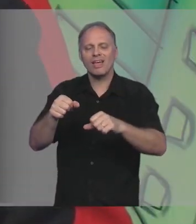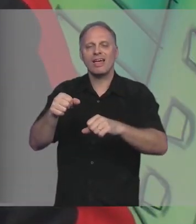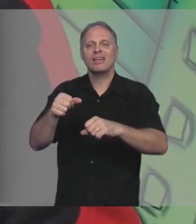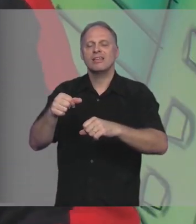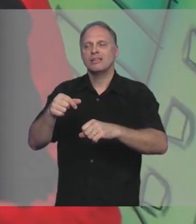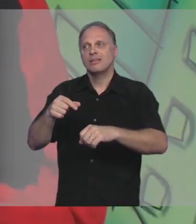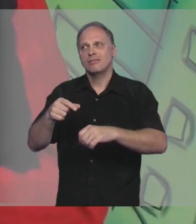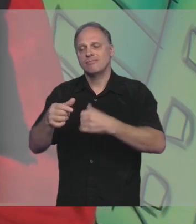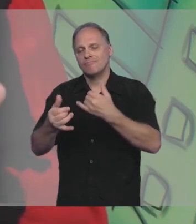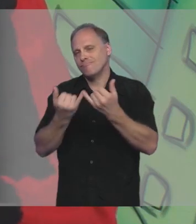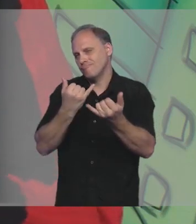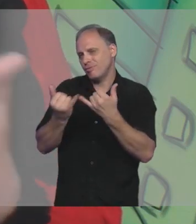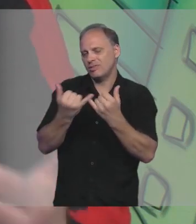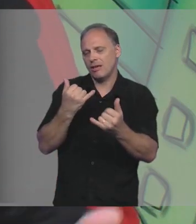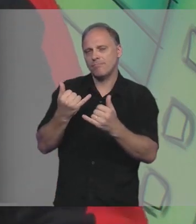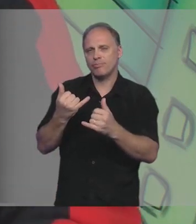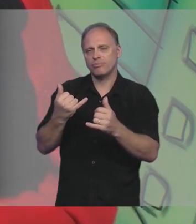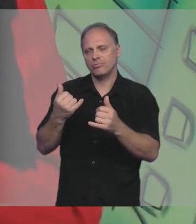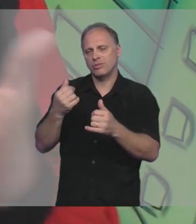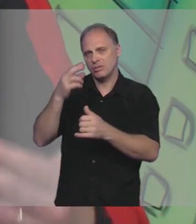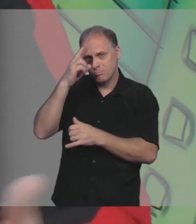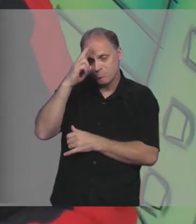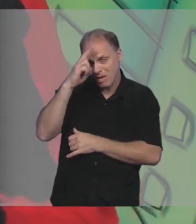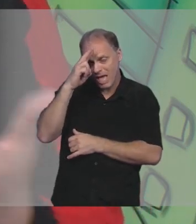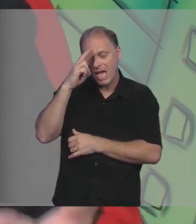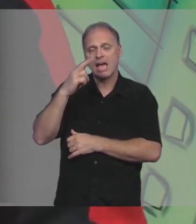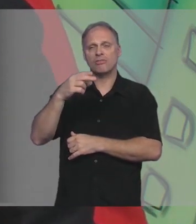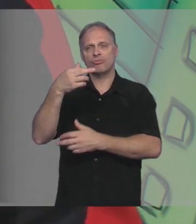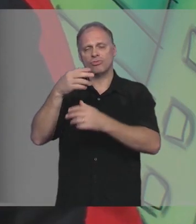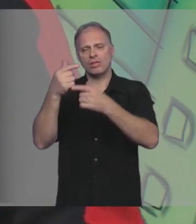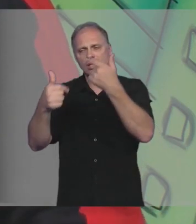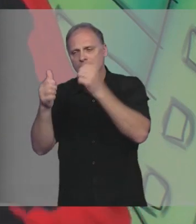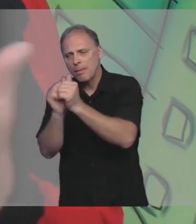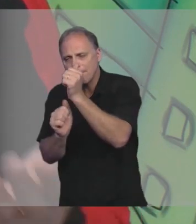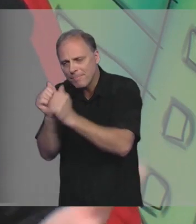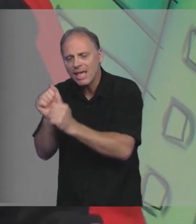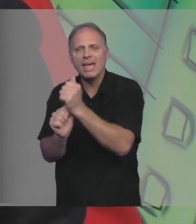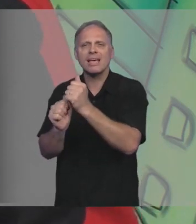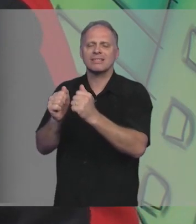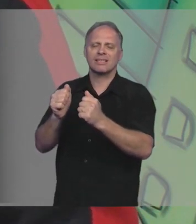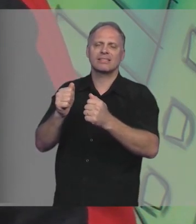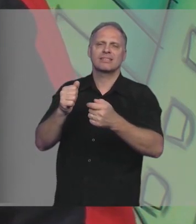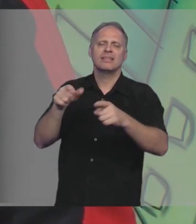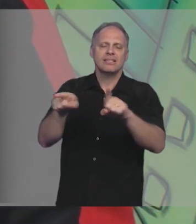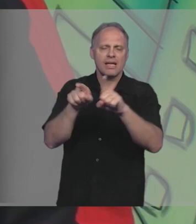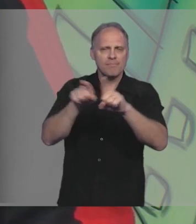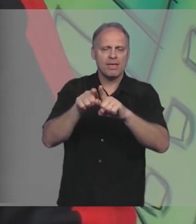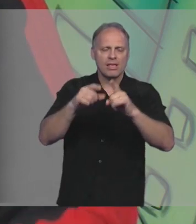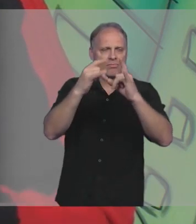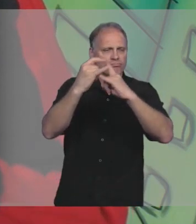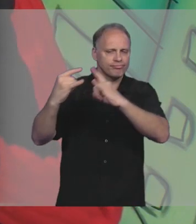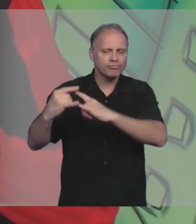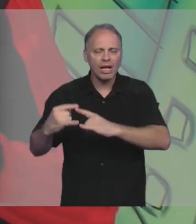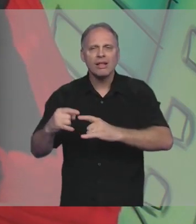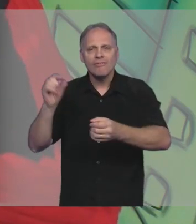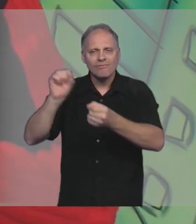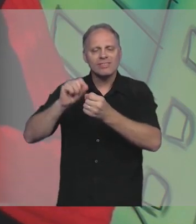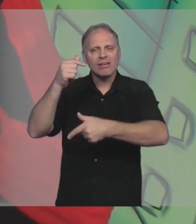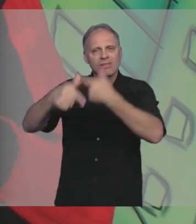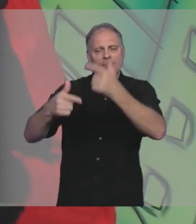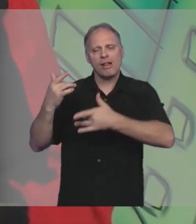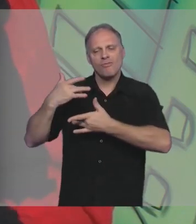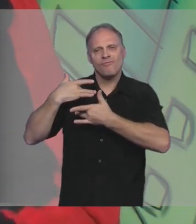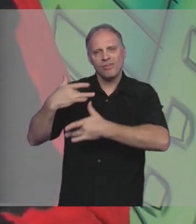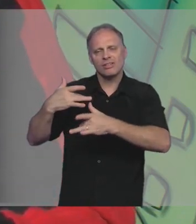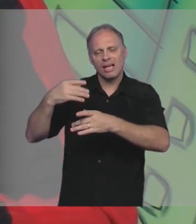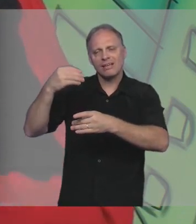estágio de nível de médio, como tem muitos em empresas e até em instituições, ou fizer algum trabalho voluntário